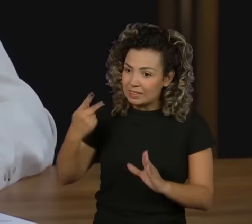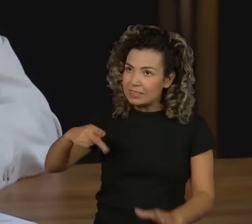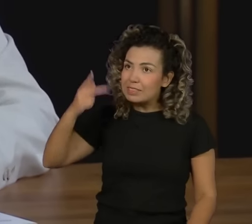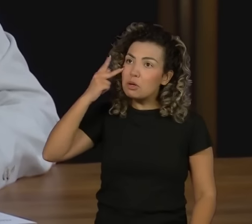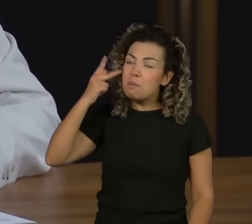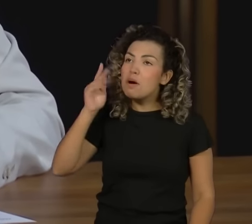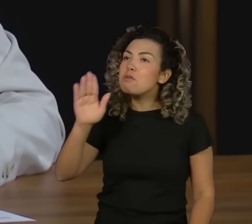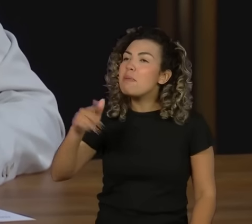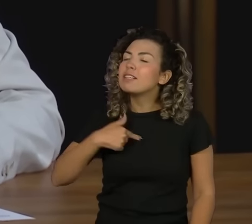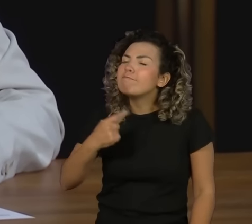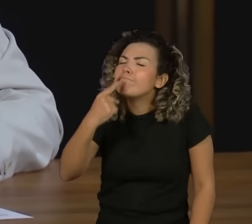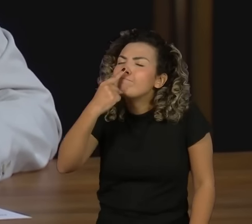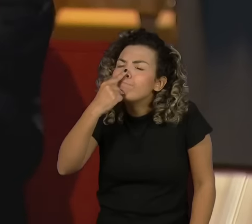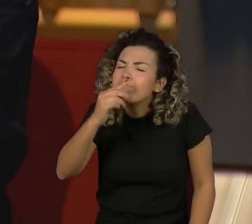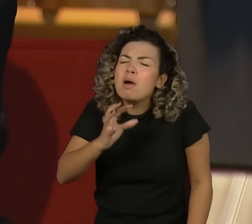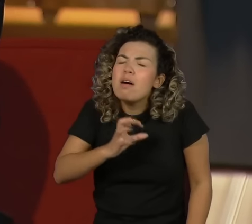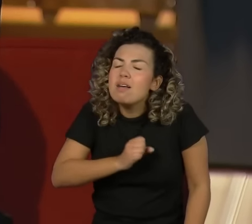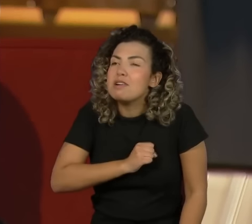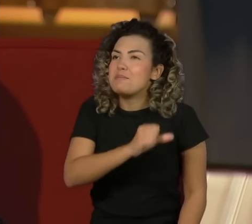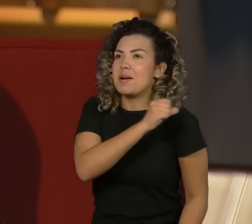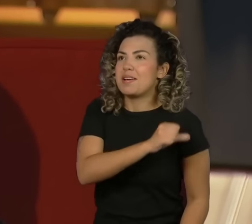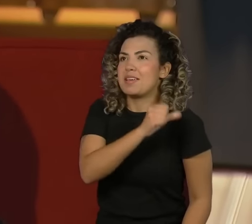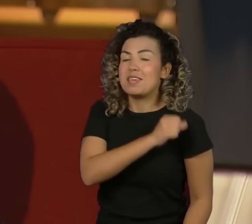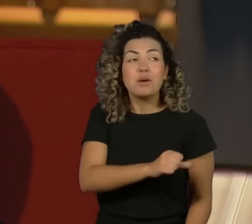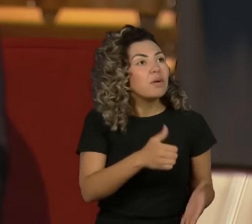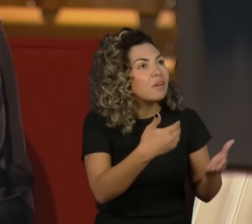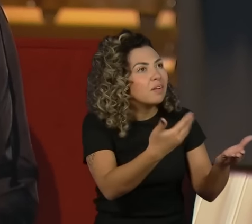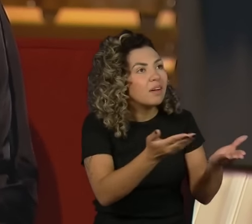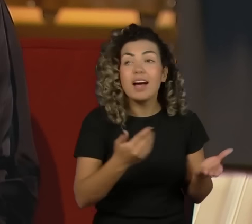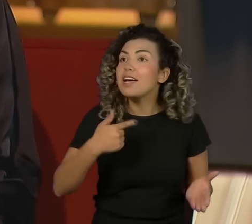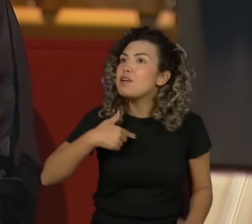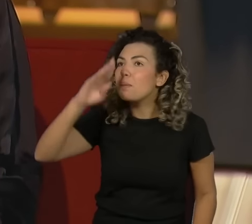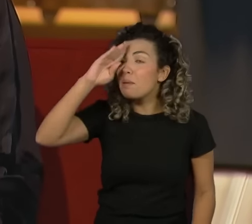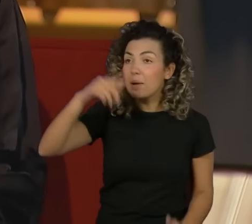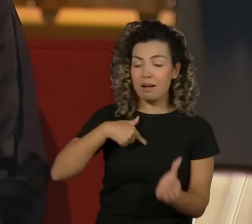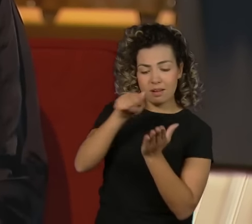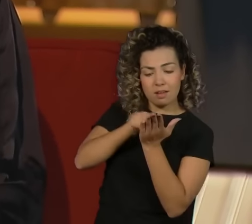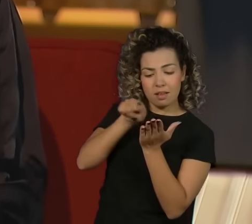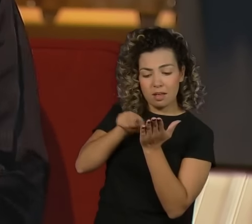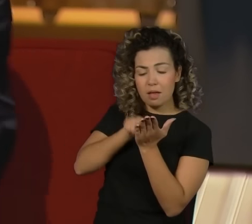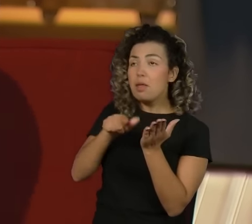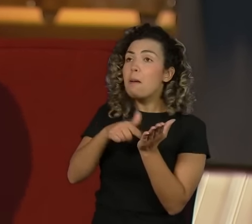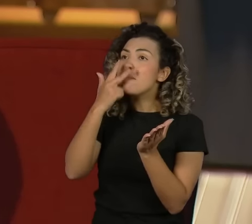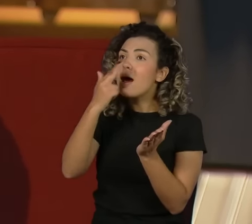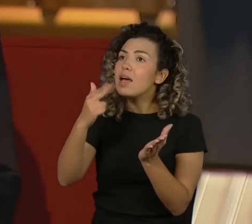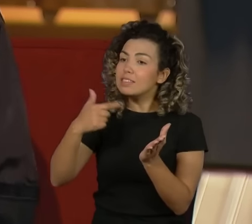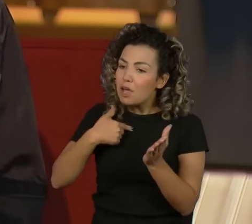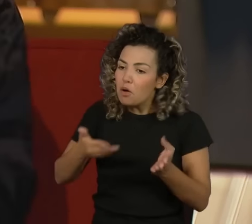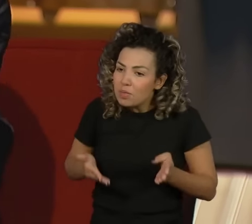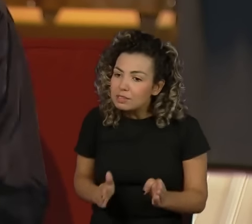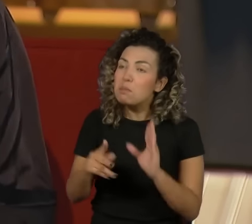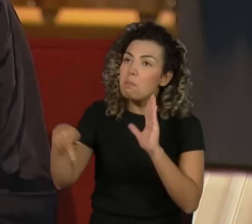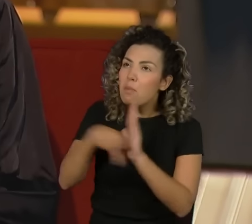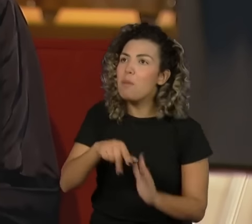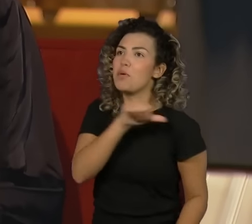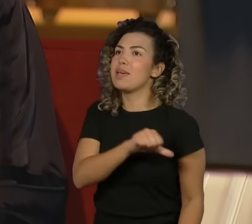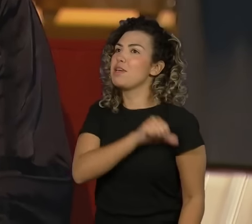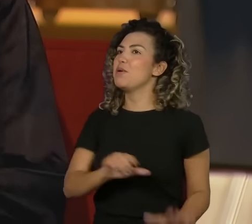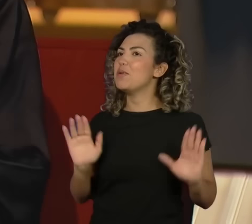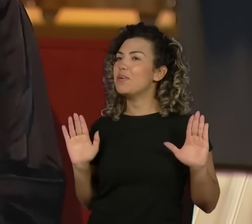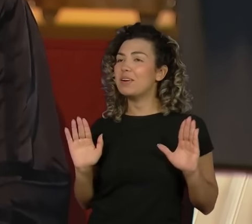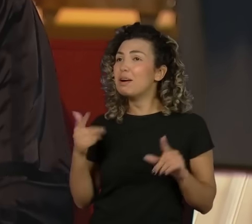no Rio... E a minha música só poderia ser de um carioca. Você tá me entendendo? Um paulista não ia fazer essa música que eu